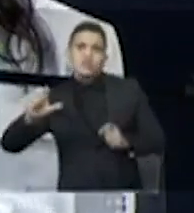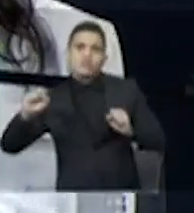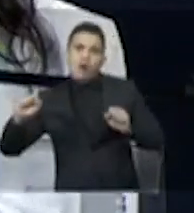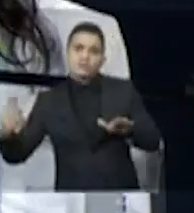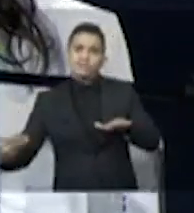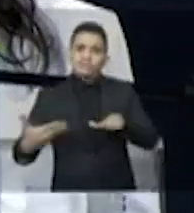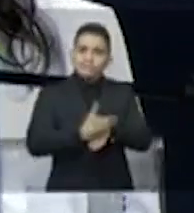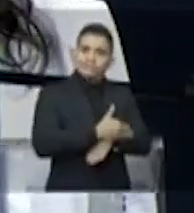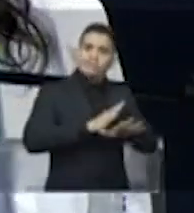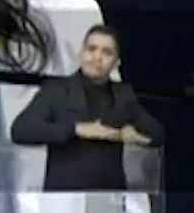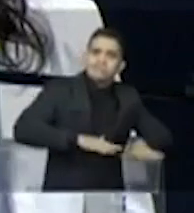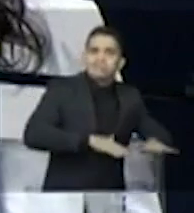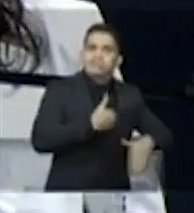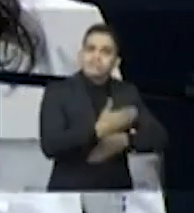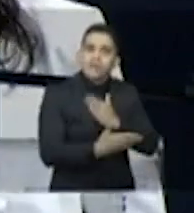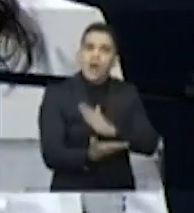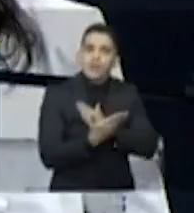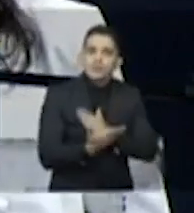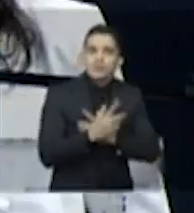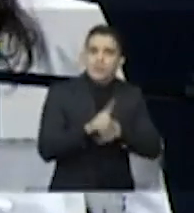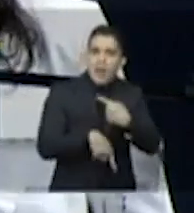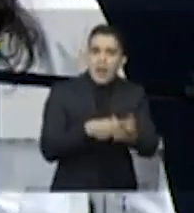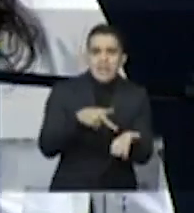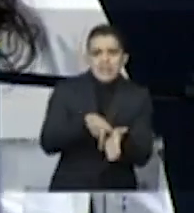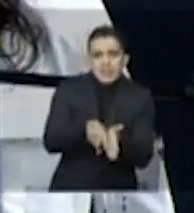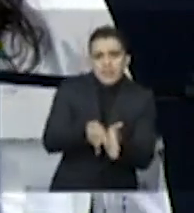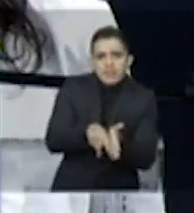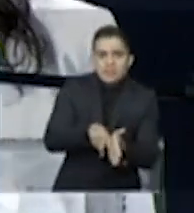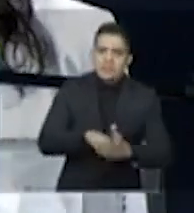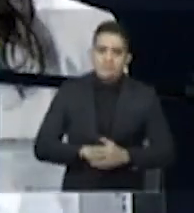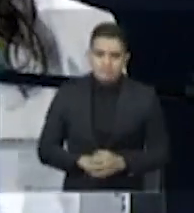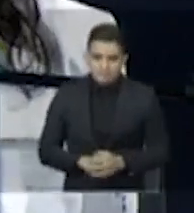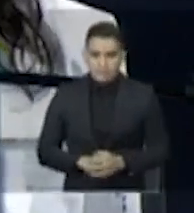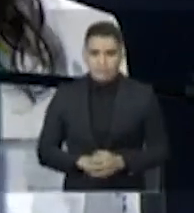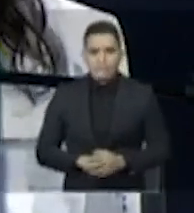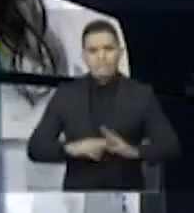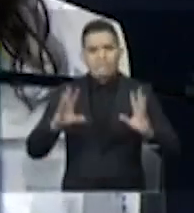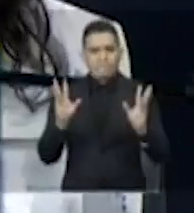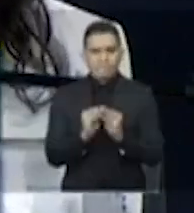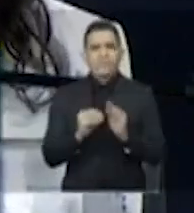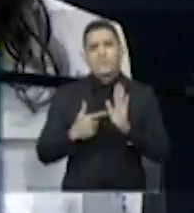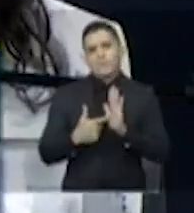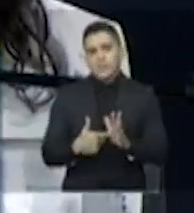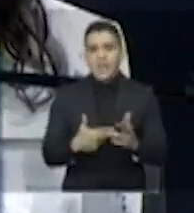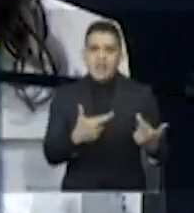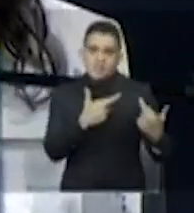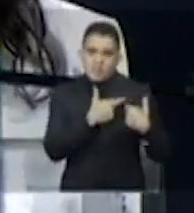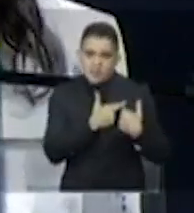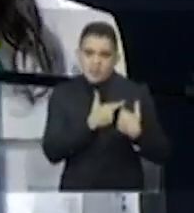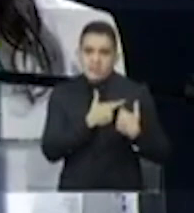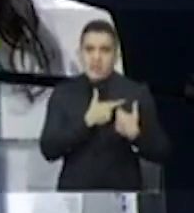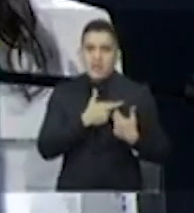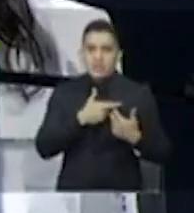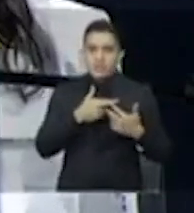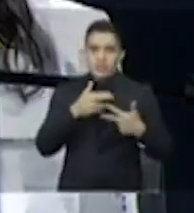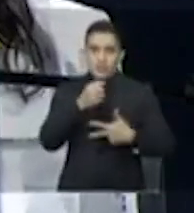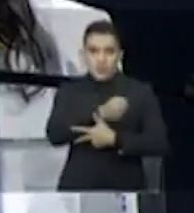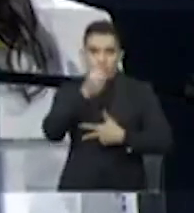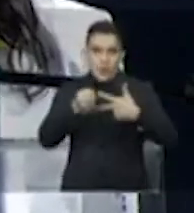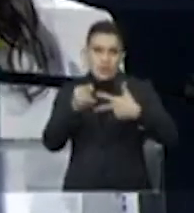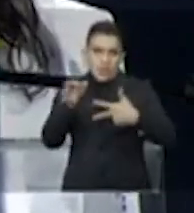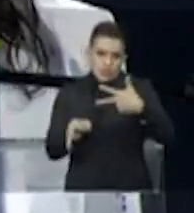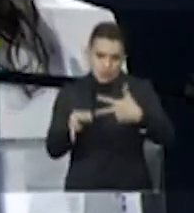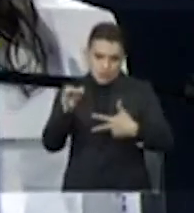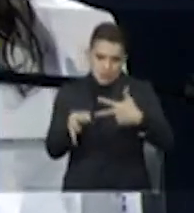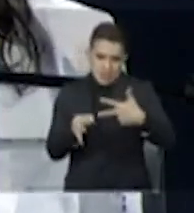instituições especializadas possam contribuir para a realização dessas pesquisas. Por fim, eu queria só destacar o dever de responsabilidade do judiciário em relação às famílias vítimas